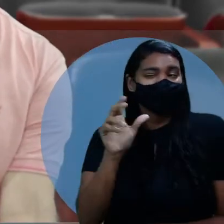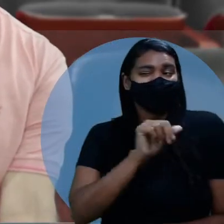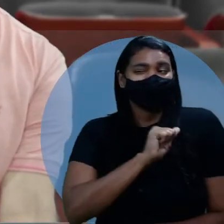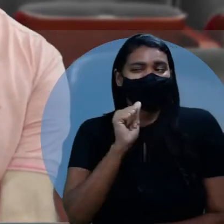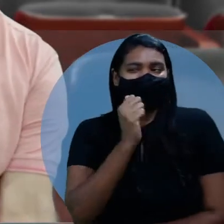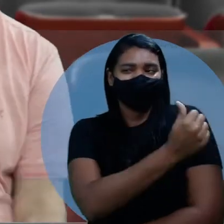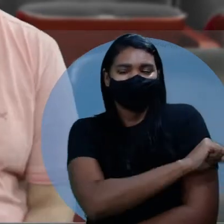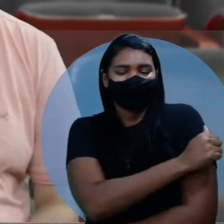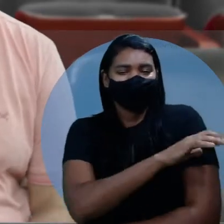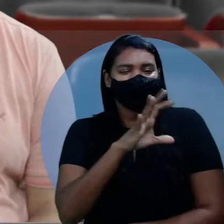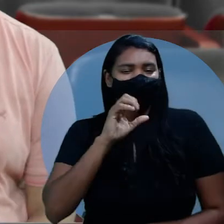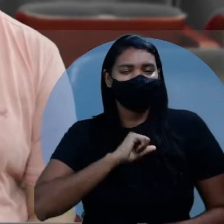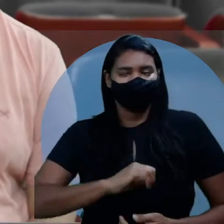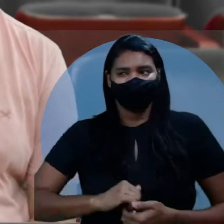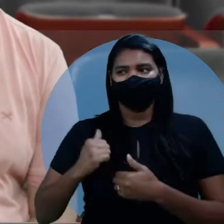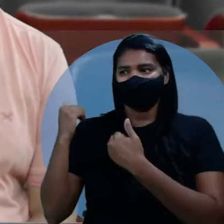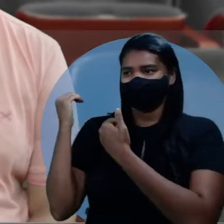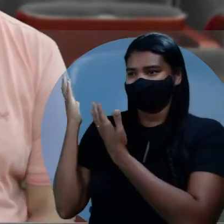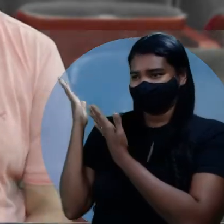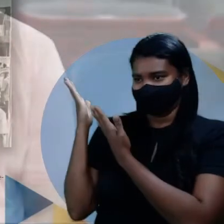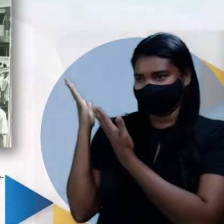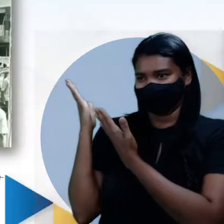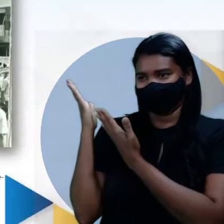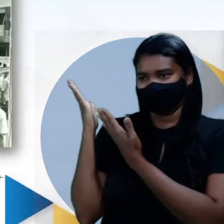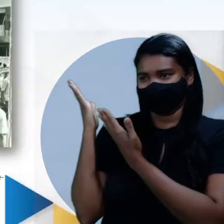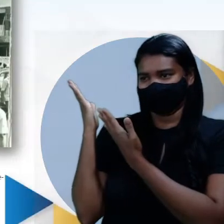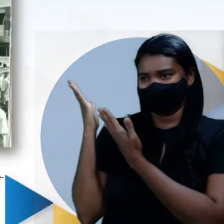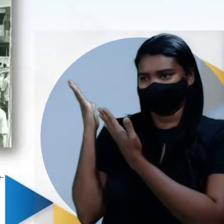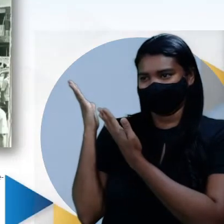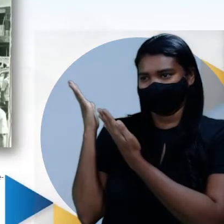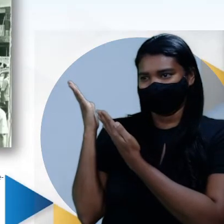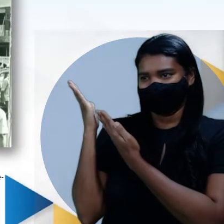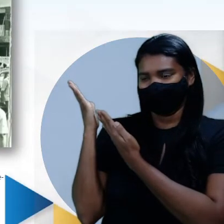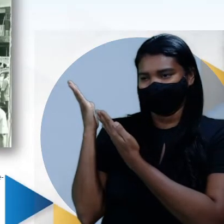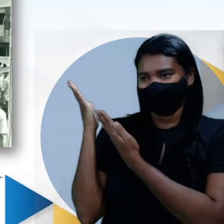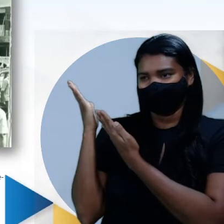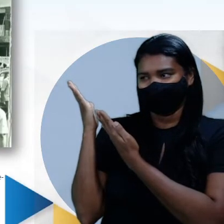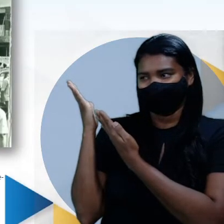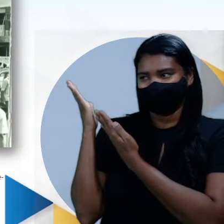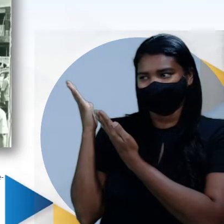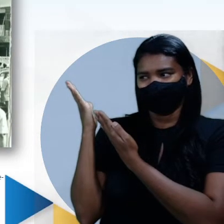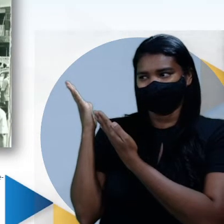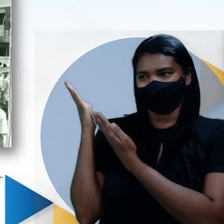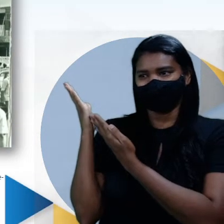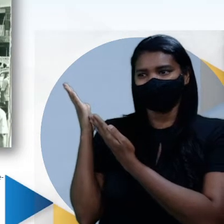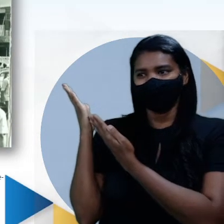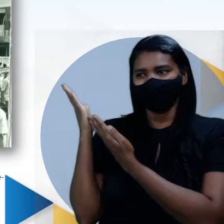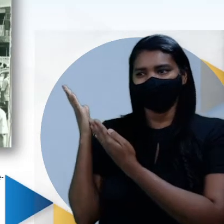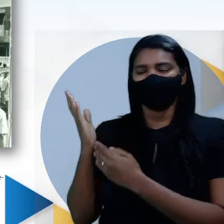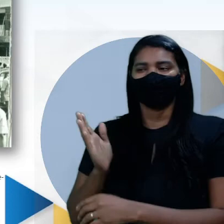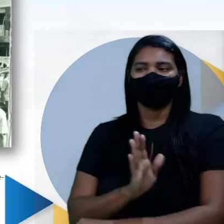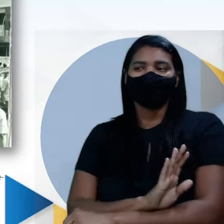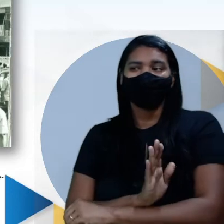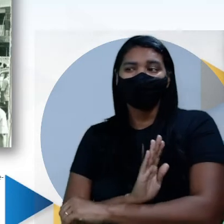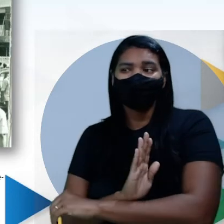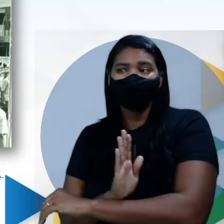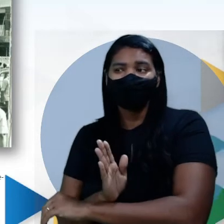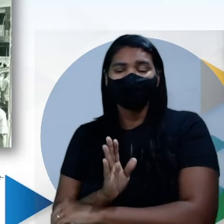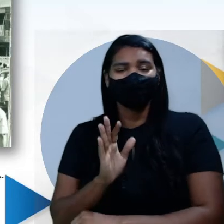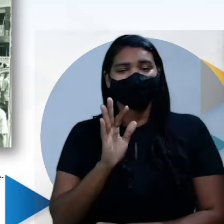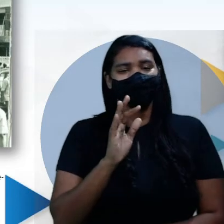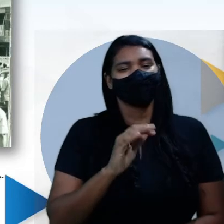Certo. Então, volta aí para a foto do Tubarão. Roy Scheider era o autor principal e o Tubarão